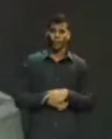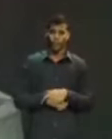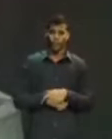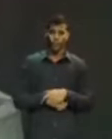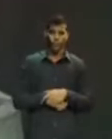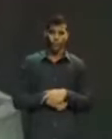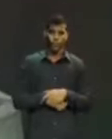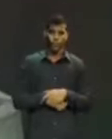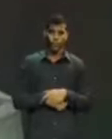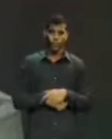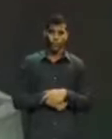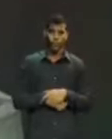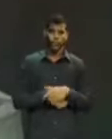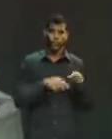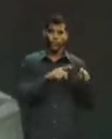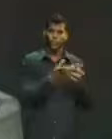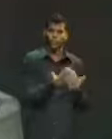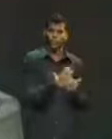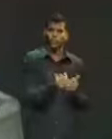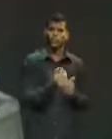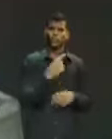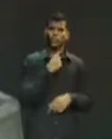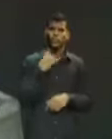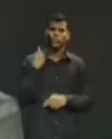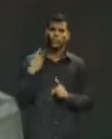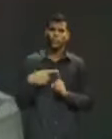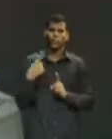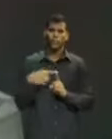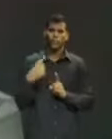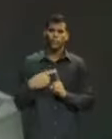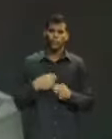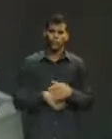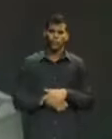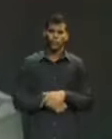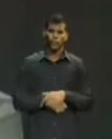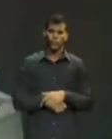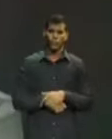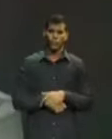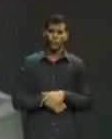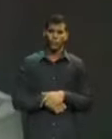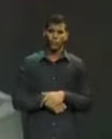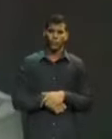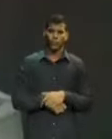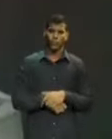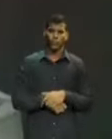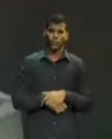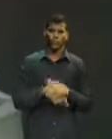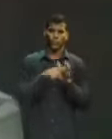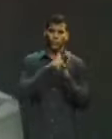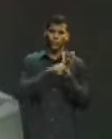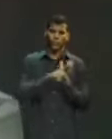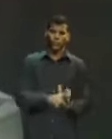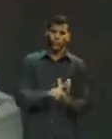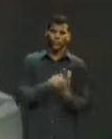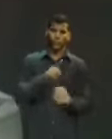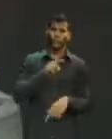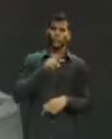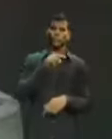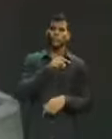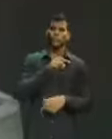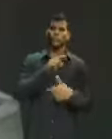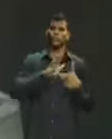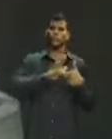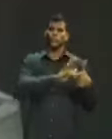Por que esse jovem morre? Porque todas as nossas pesquisas indicam: faltou oportunidade